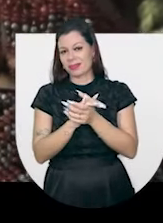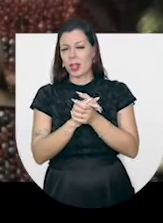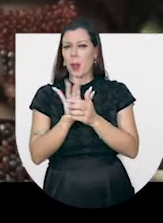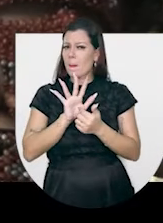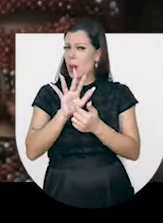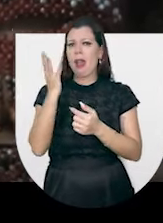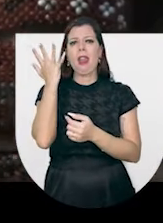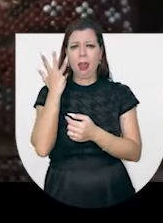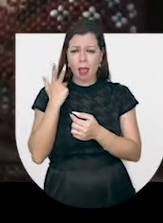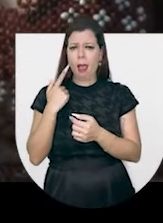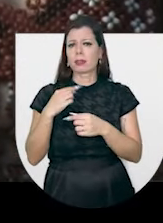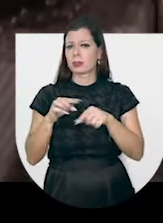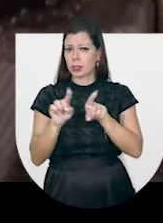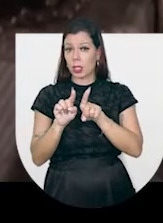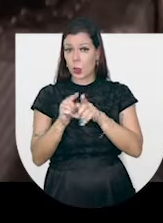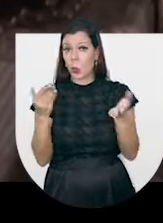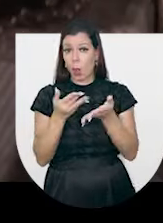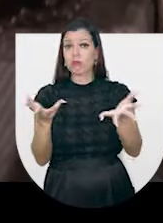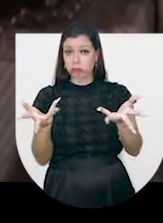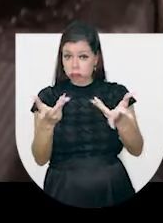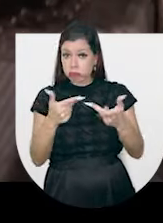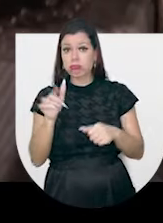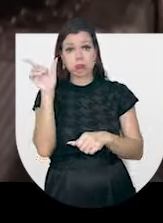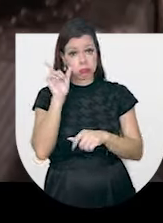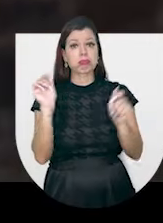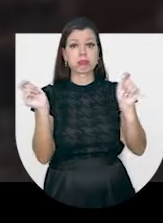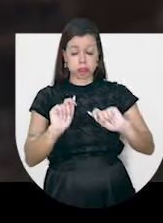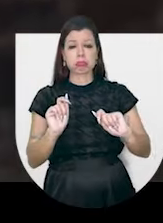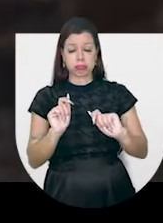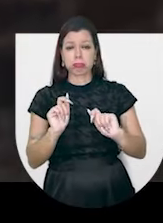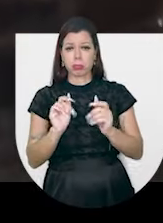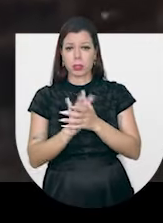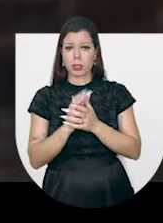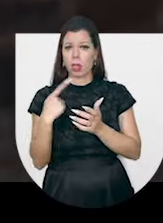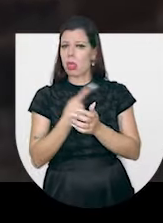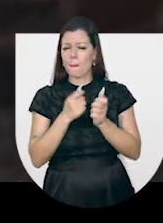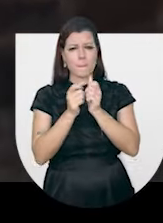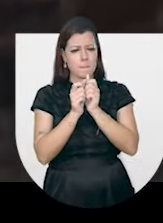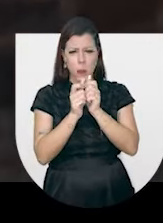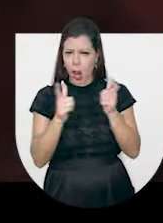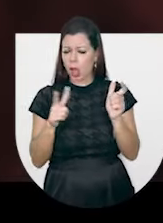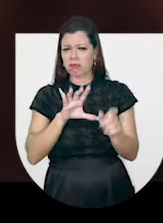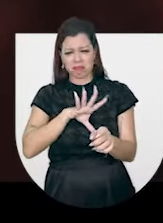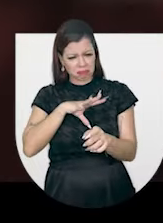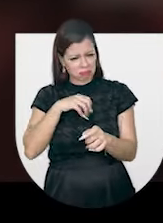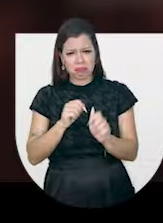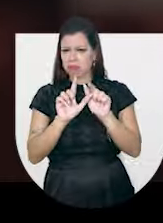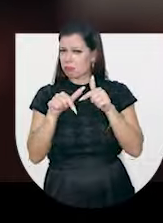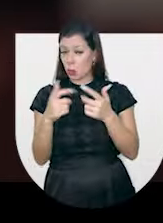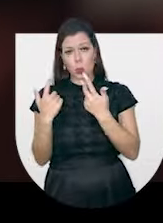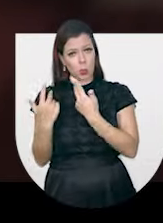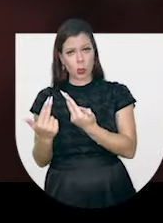brancos, a gente fala. E mostrar para as crianças, os alunos de hoje, que eles são capazes de fazer mais que a gente. Que a gente está